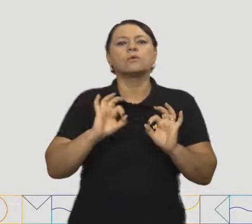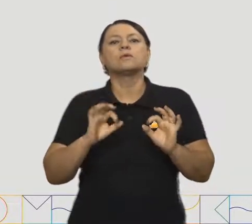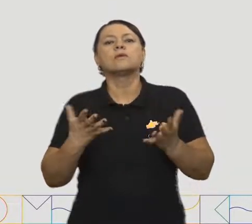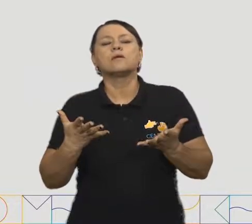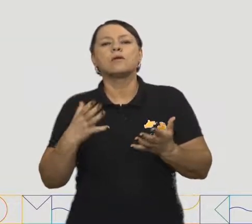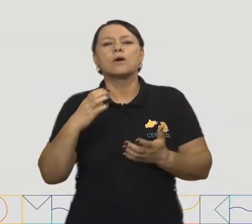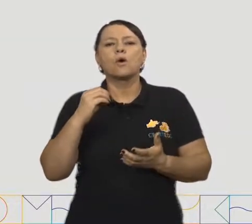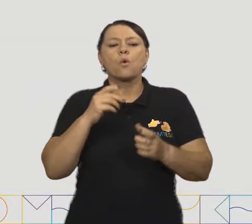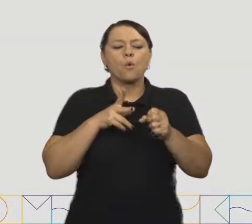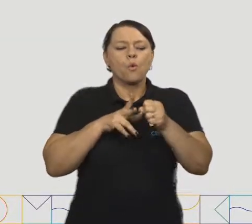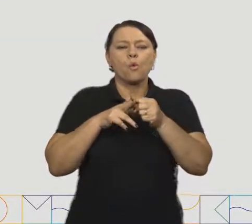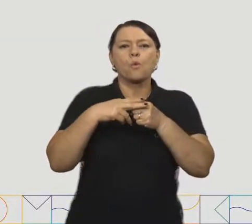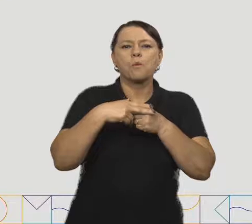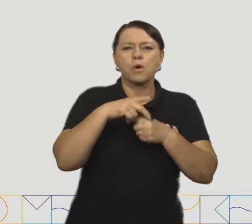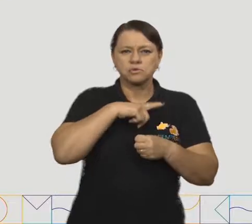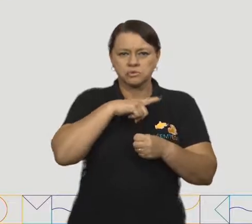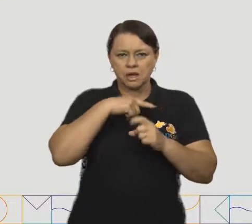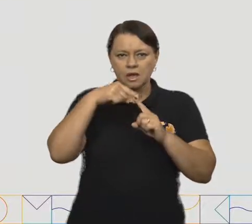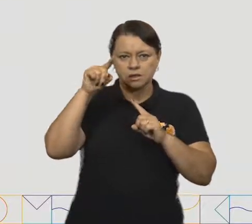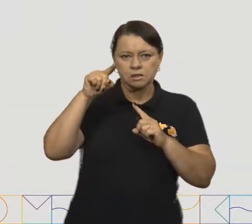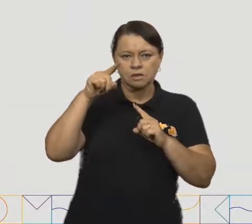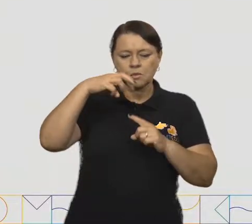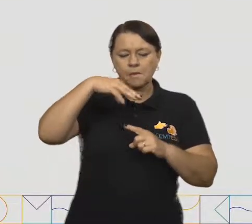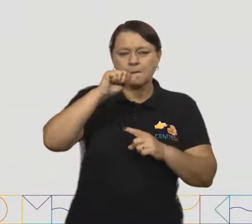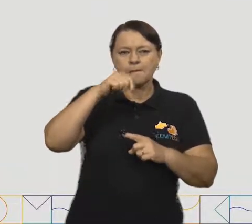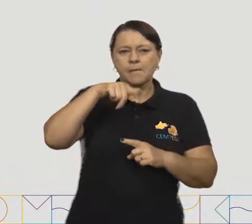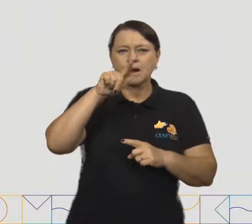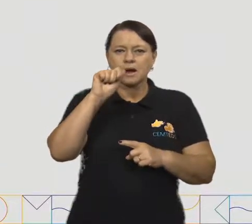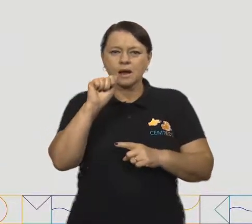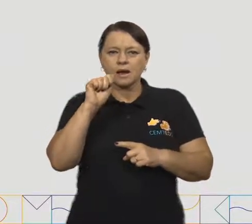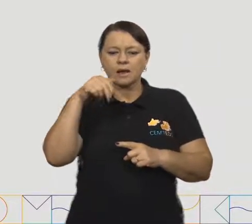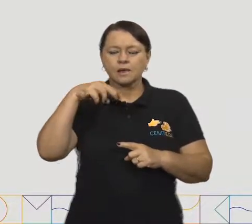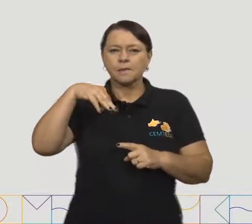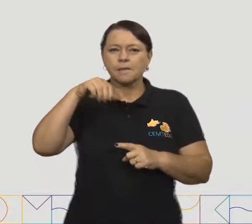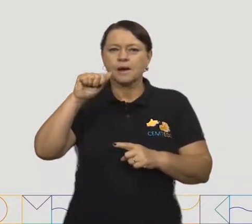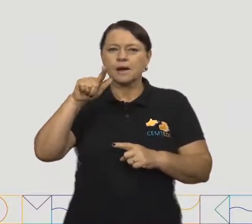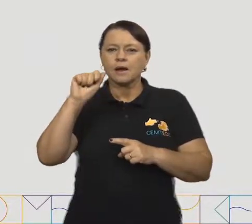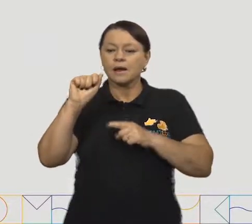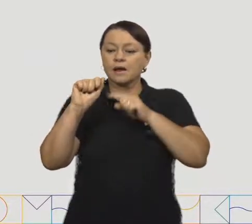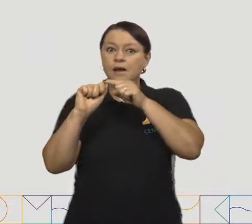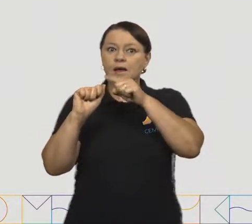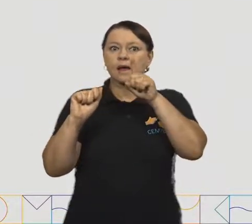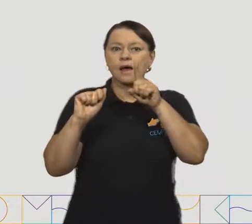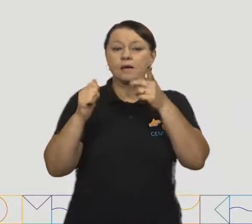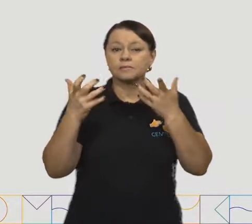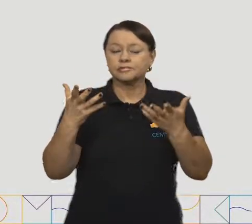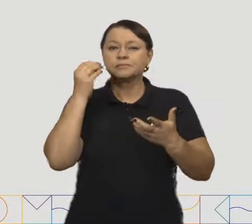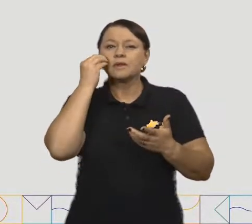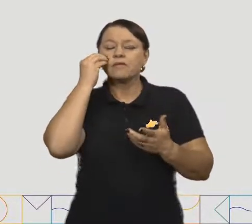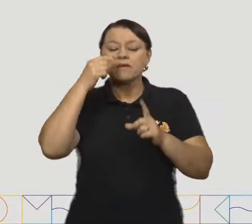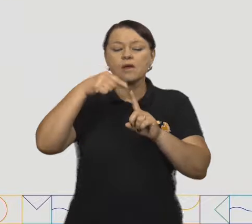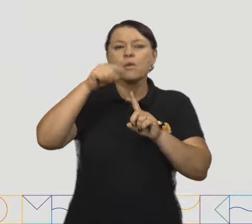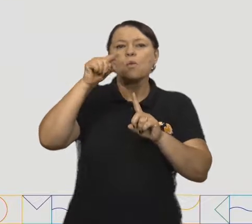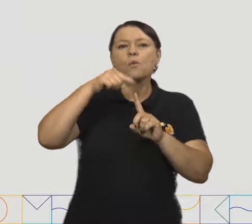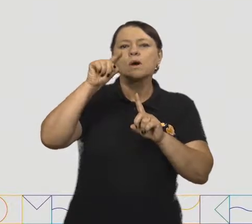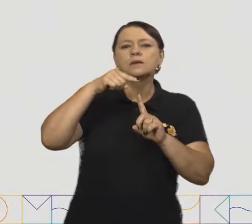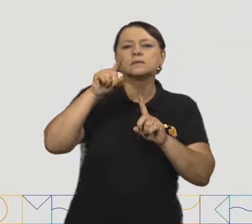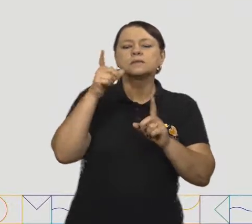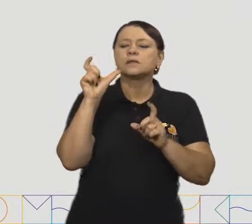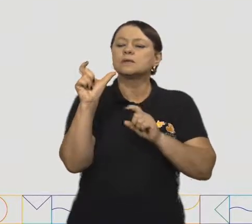aprender. Você já ficou em dúvida se uma palavra possui acento ou não? Para que serve